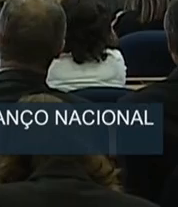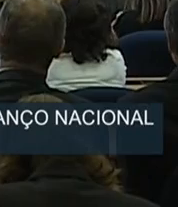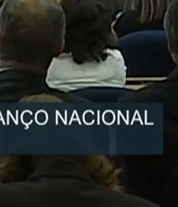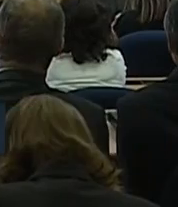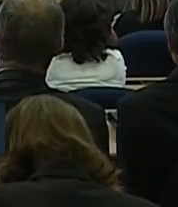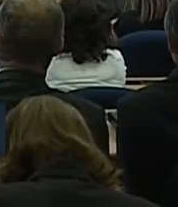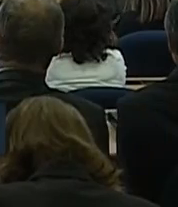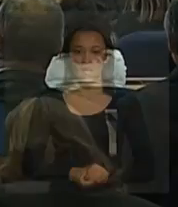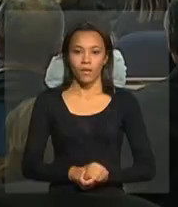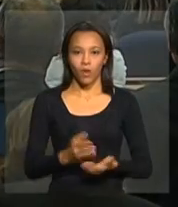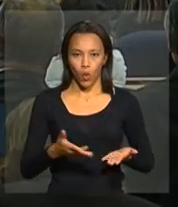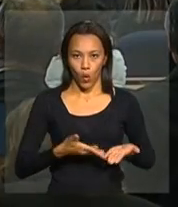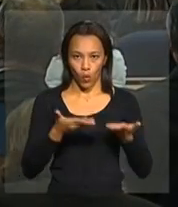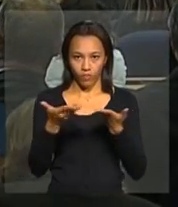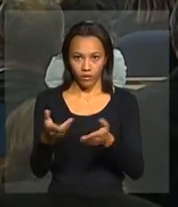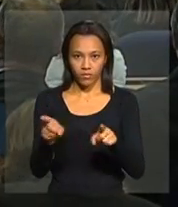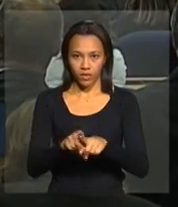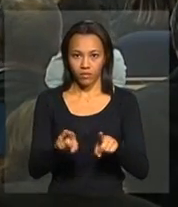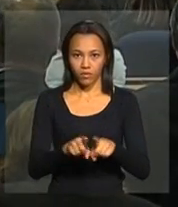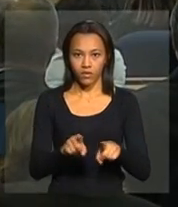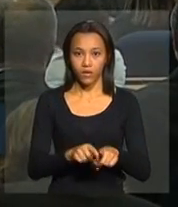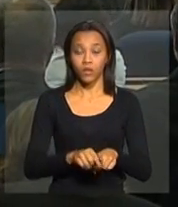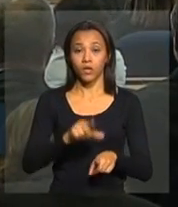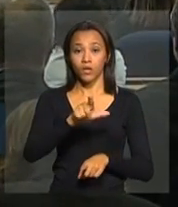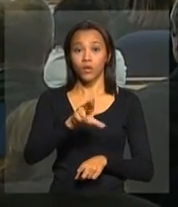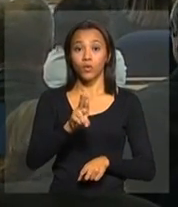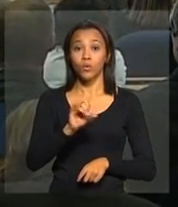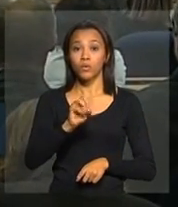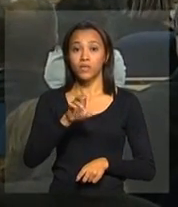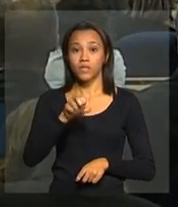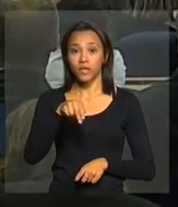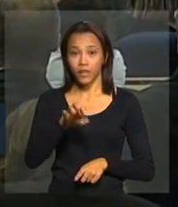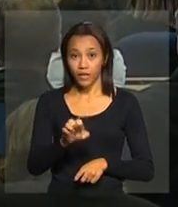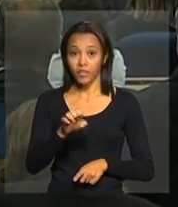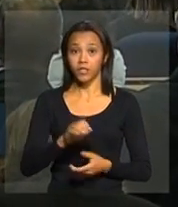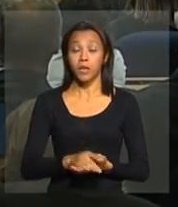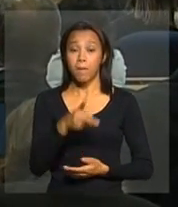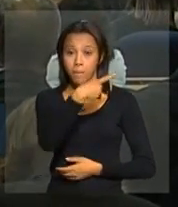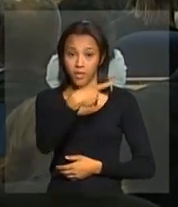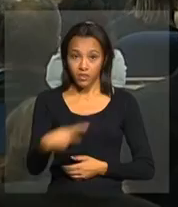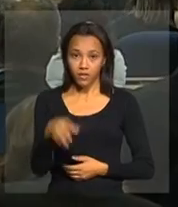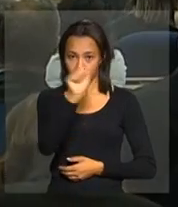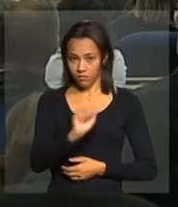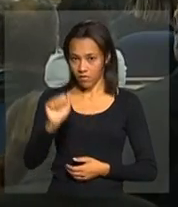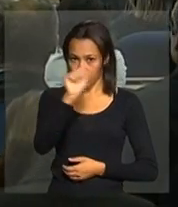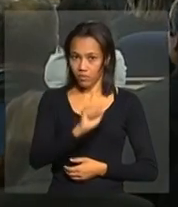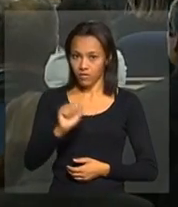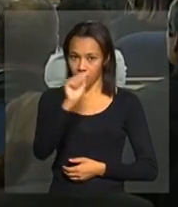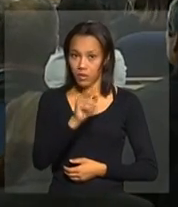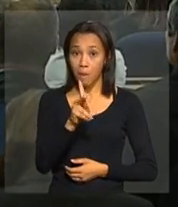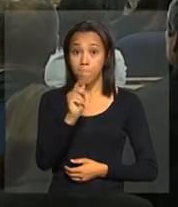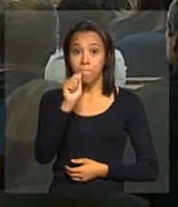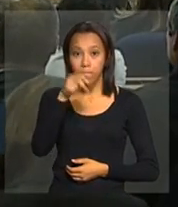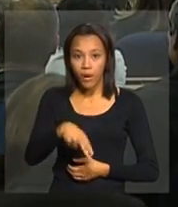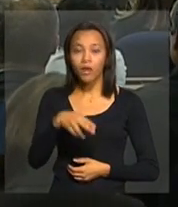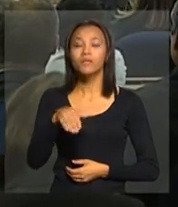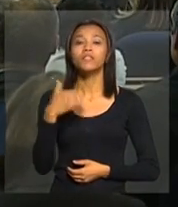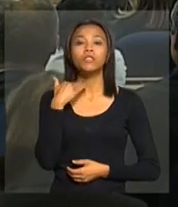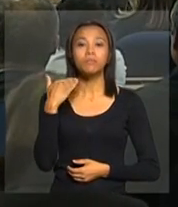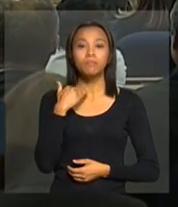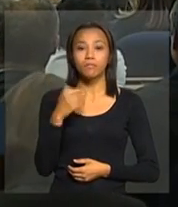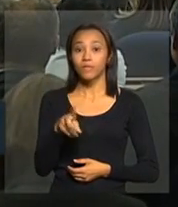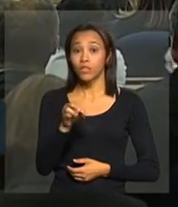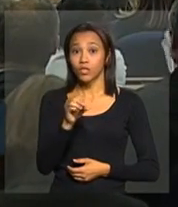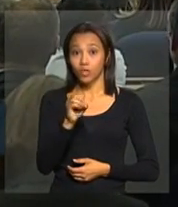Convidamos agora a senhora Luciene Barbosa de Souza, presidente da Associação Pan-Americana de Bancos de Óleos